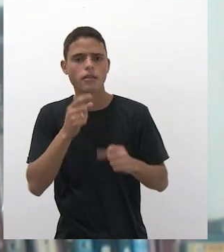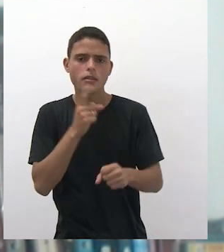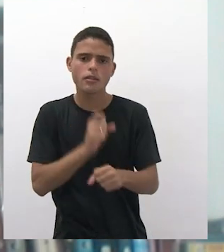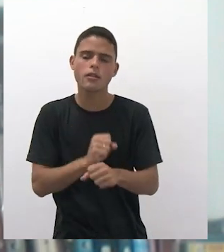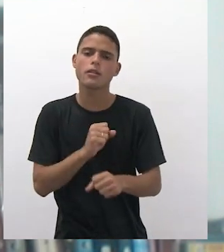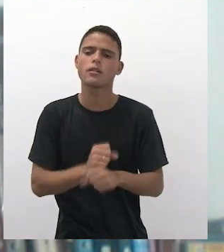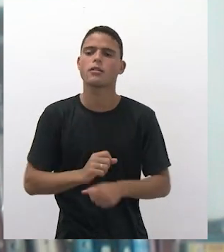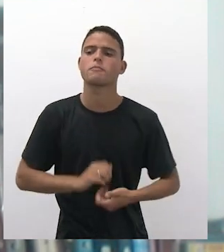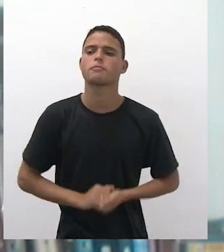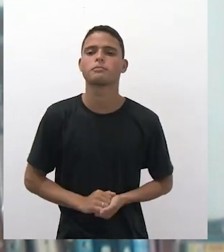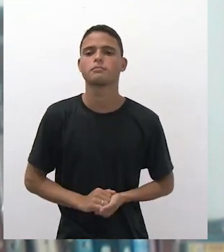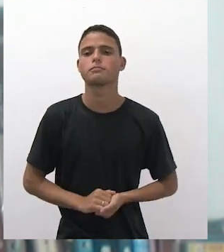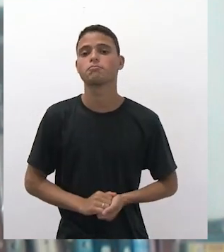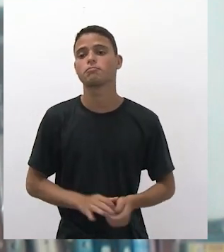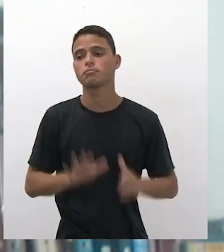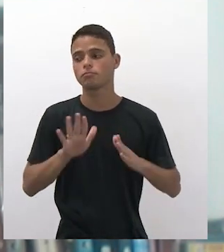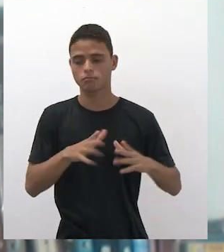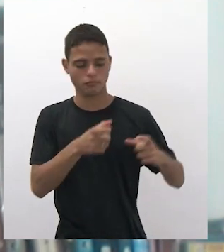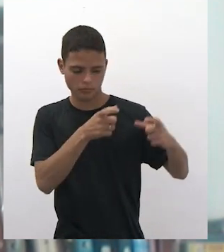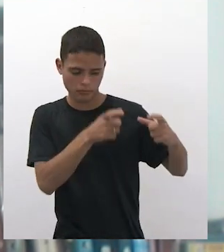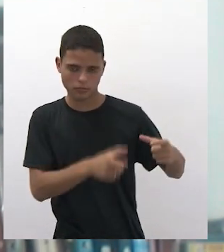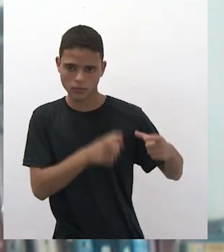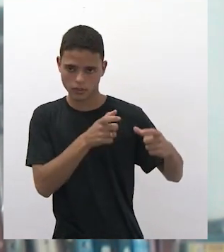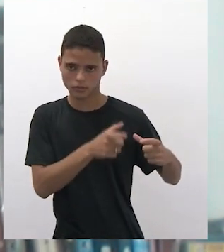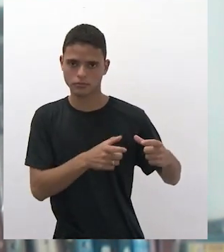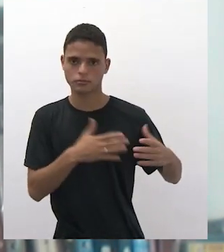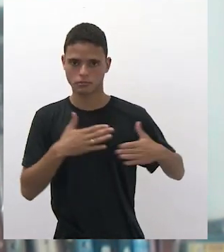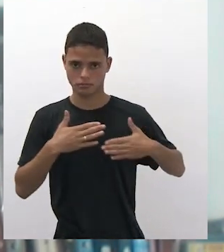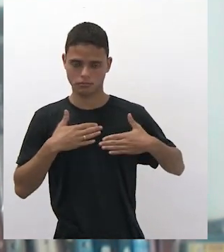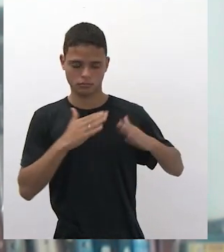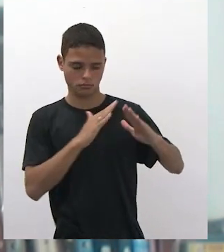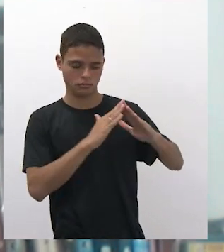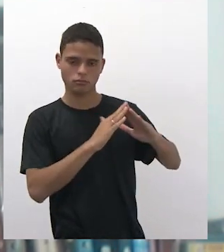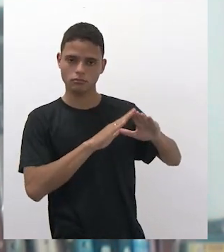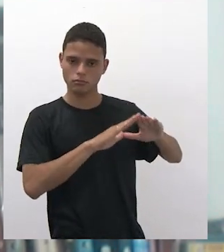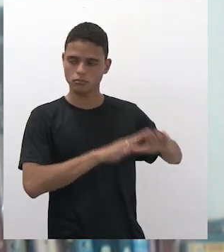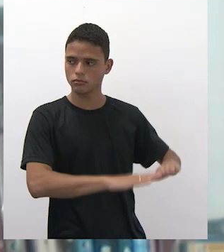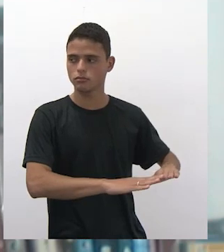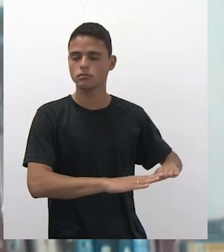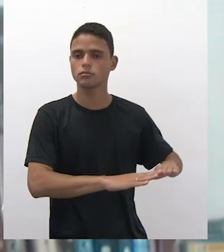Na cidade, né, que eu morava, que era Nepomuceno,